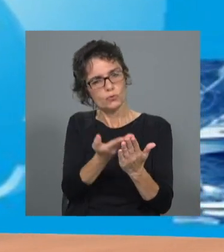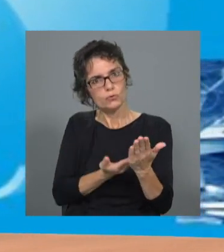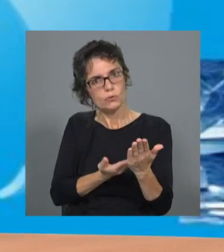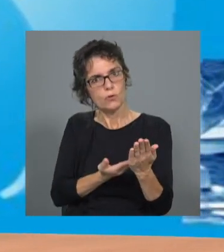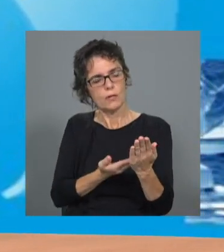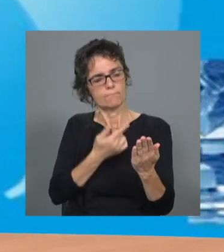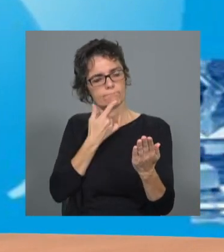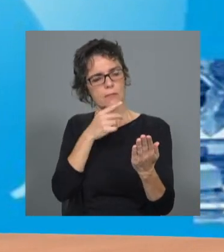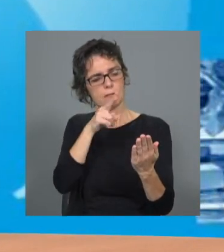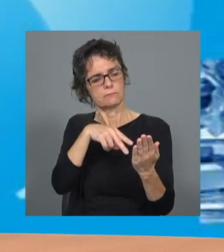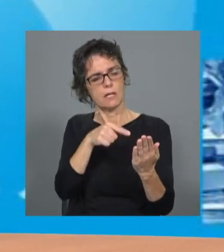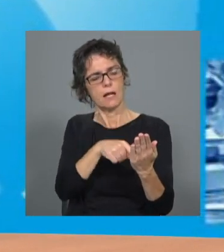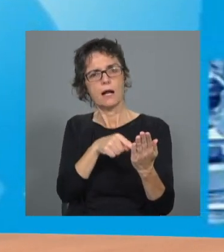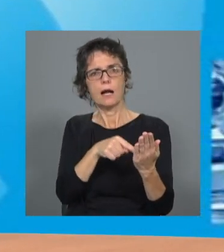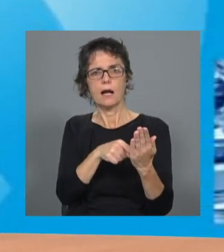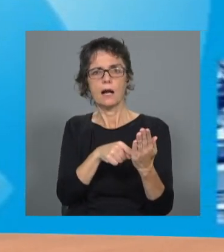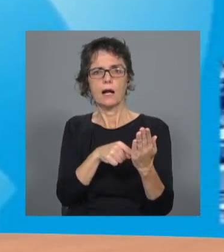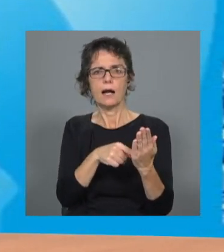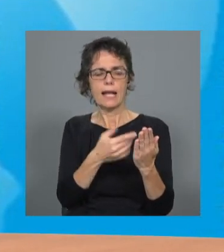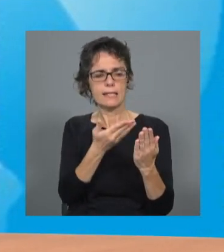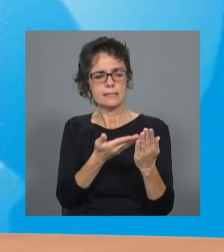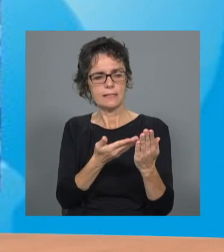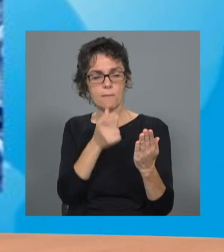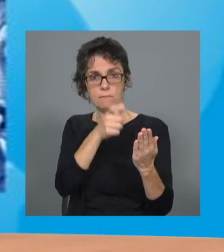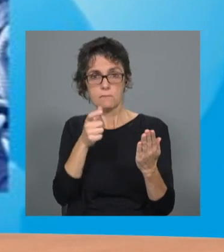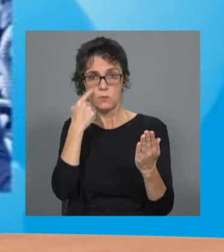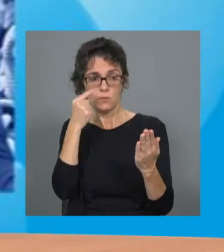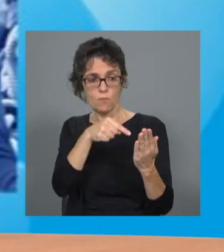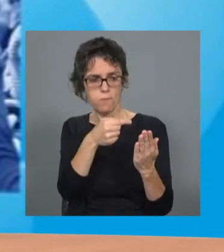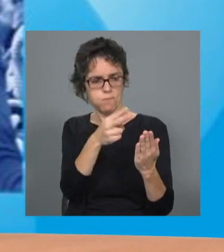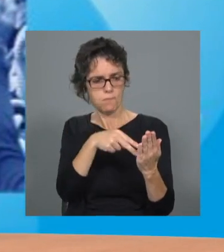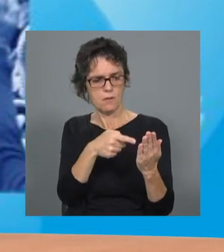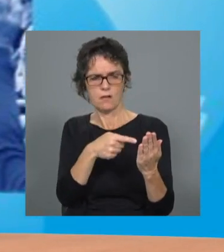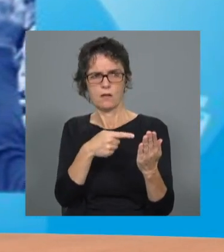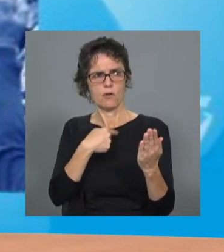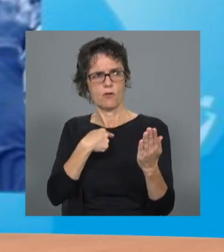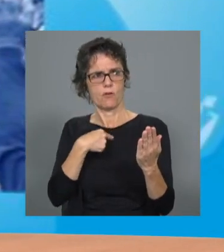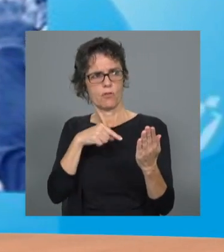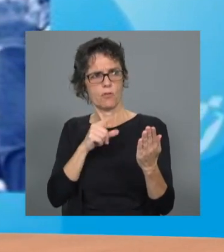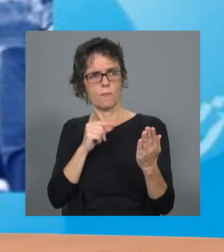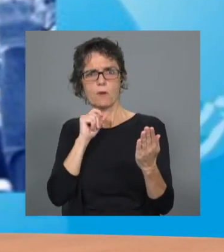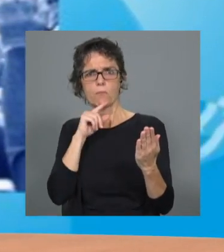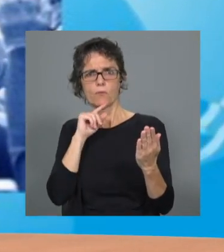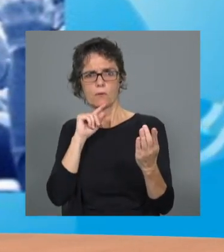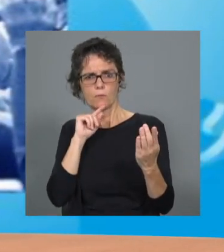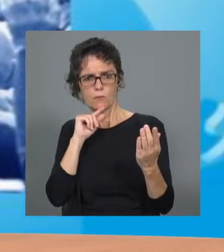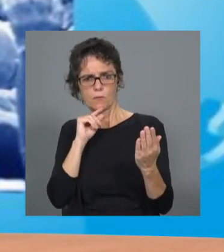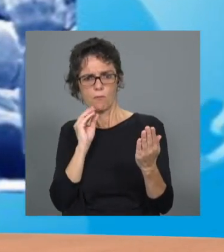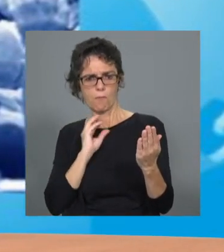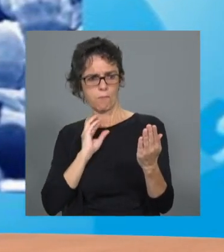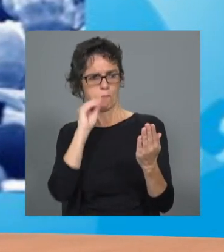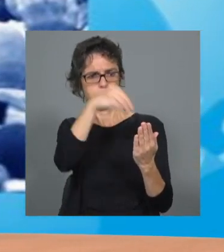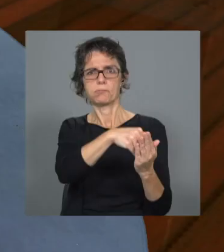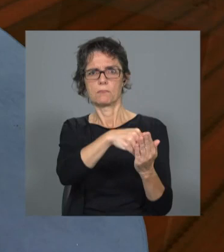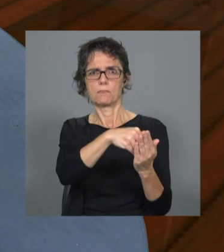personagens que estão em cada um deles são, no fundo, ou nós podemos ser essas personagens, portanto, no fundo retratam também a possibilidade... Podia lá estar o